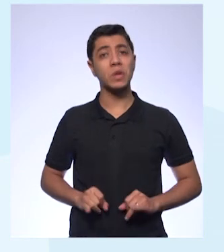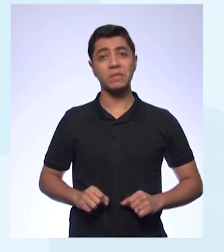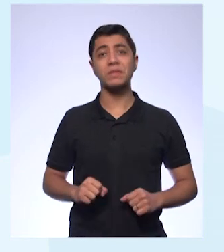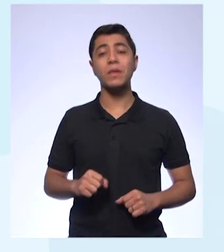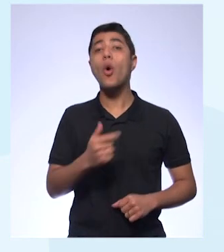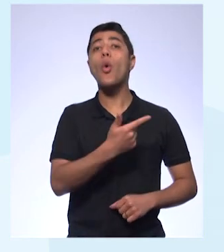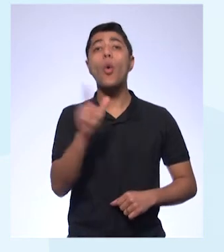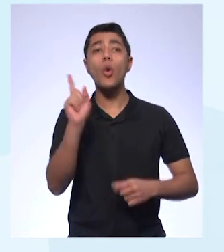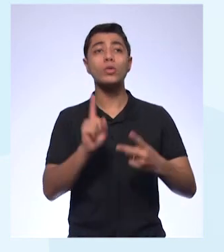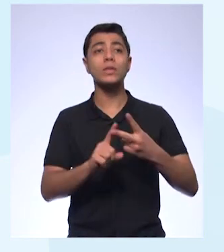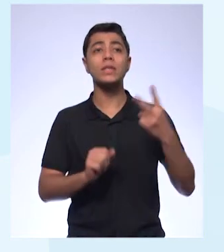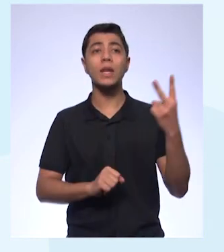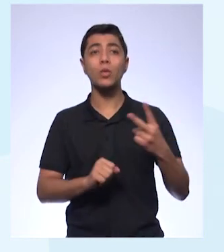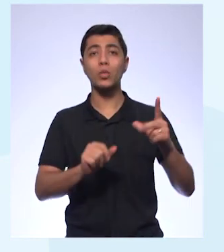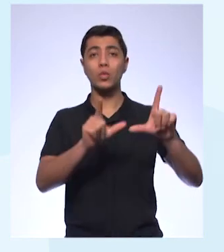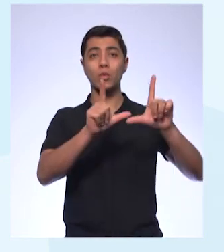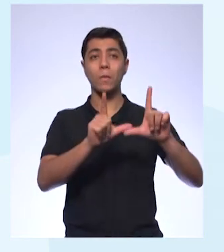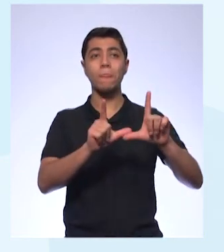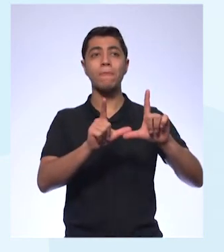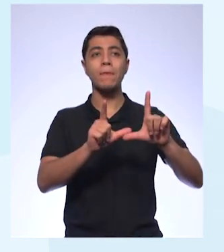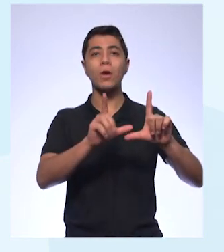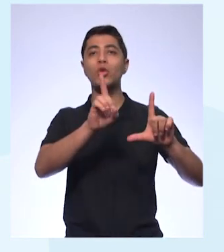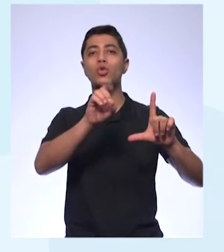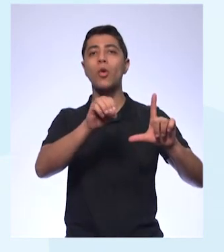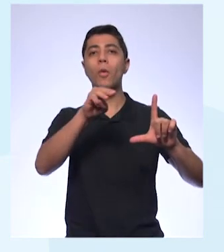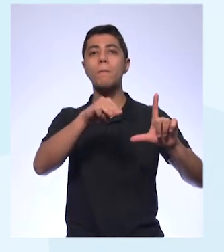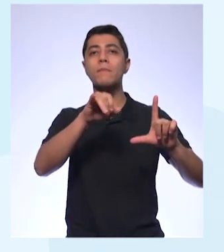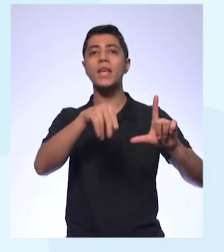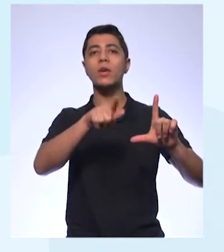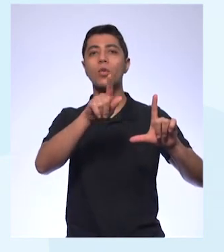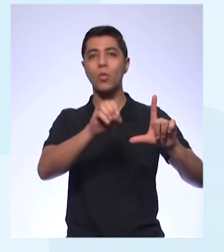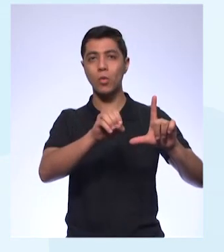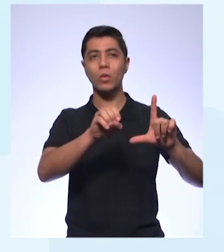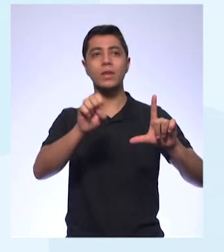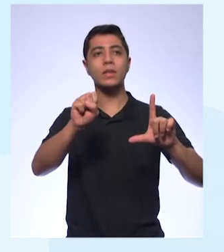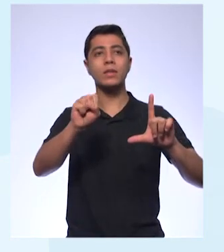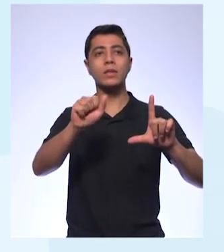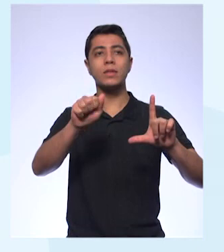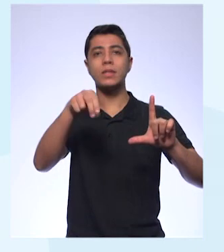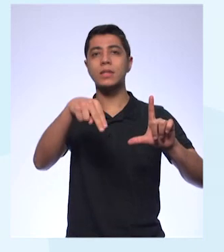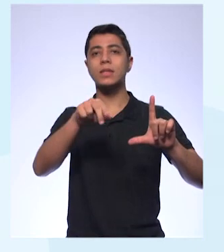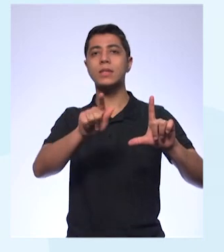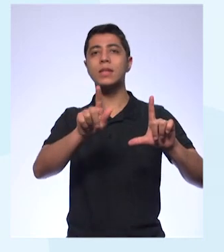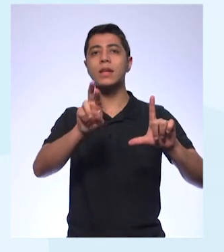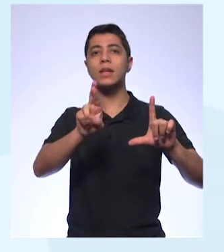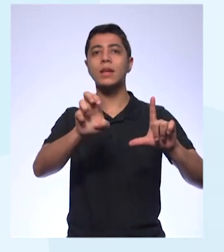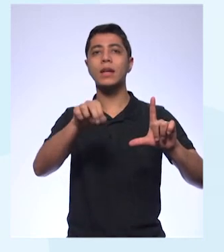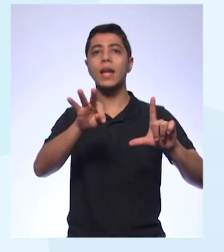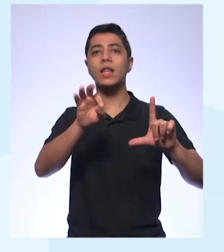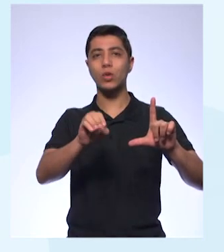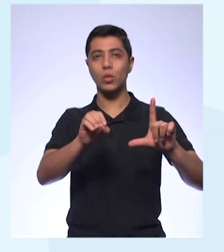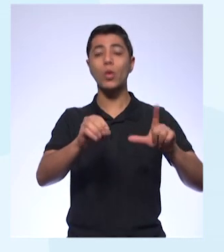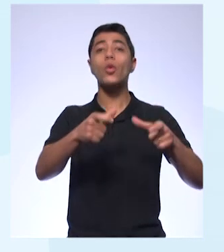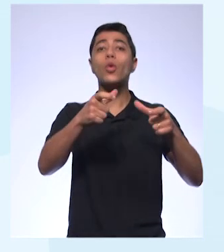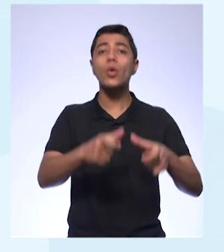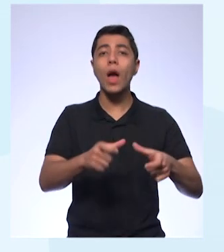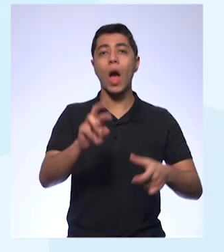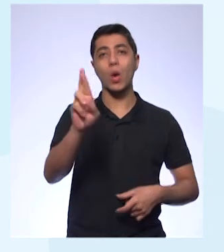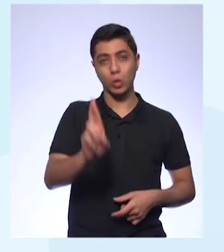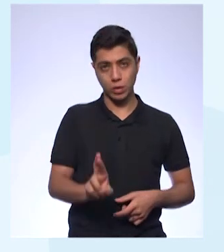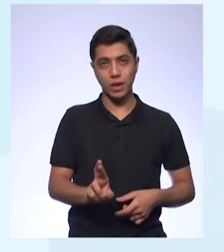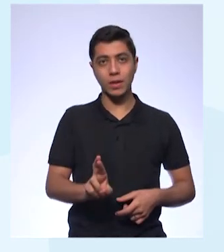aí da Revolução Russa, né, no cenário pré-revolução, onde os trabalhadores de São Petersburgo redigiram